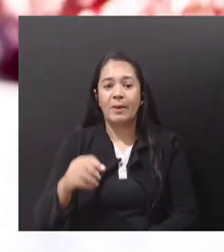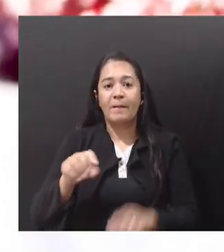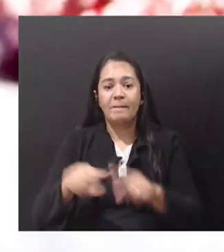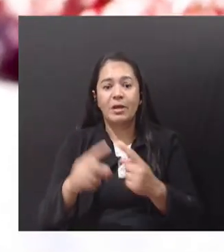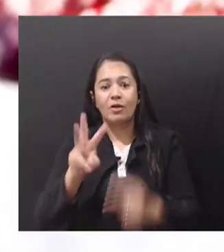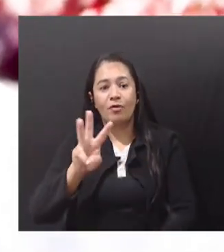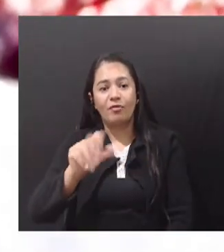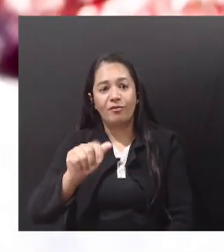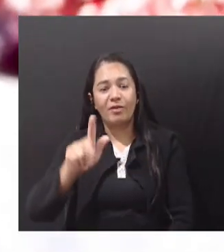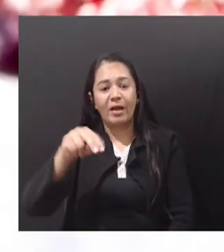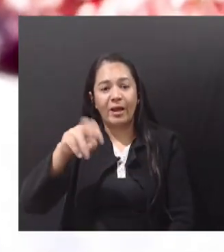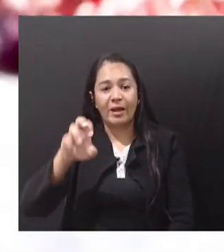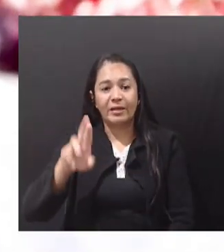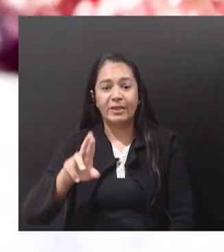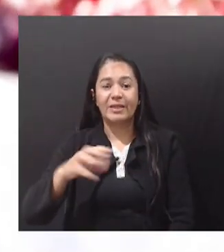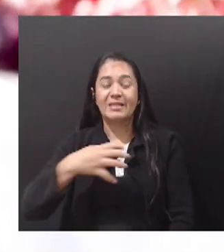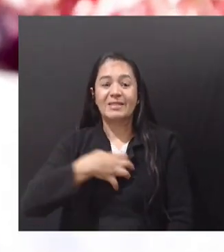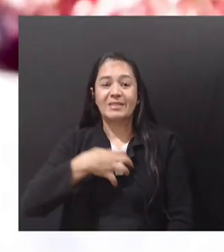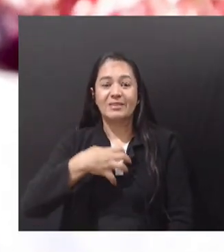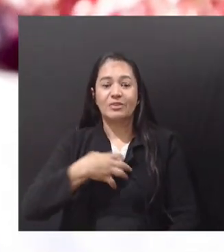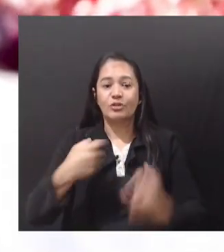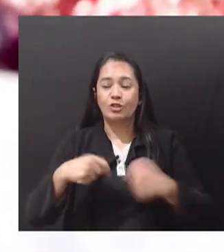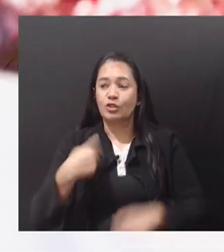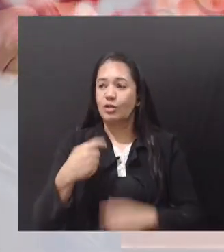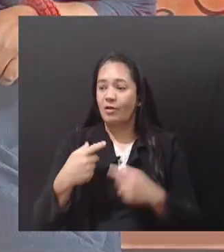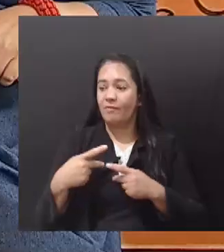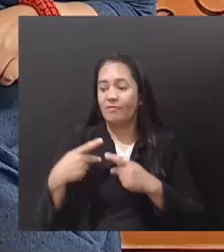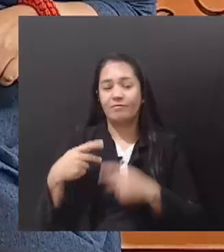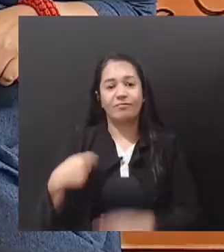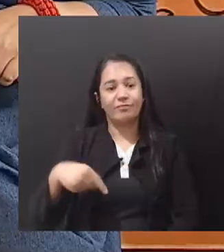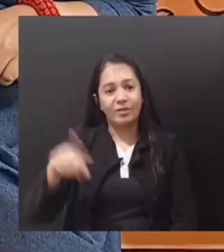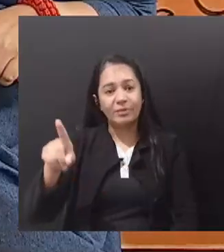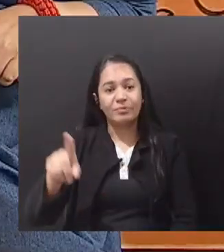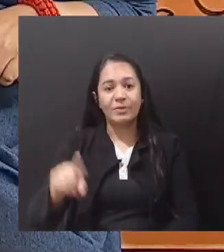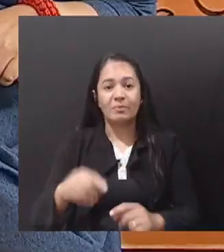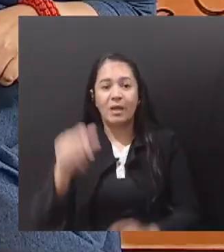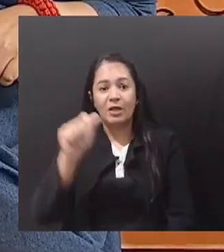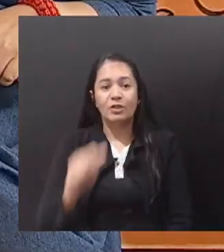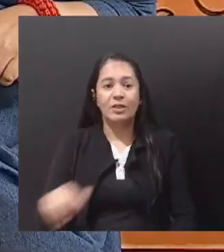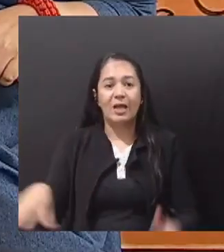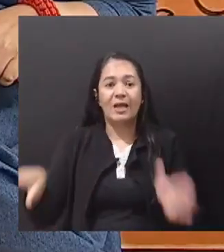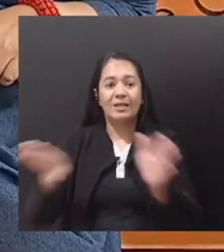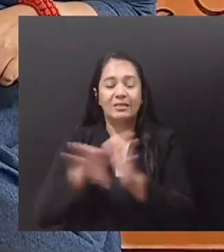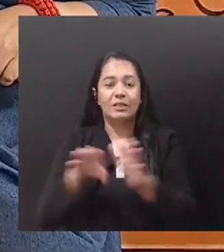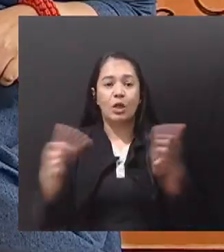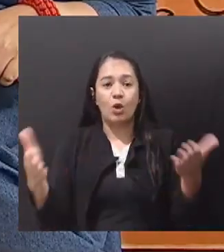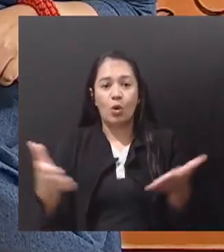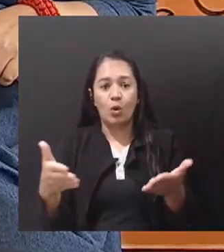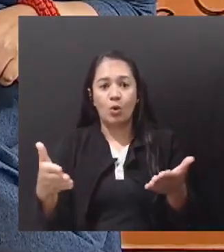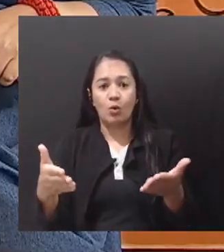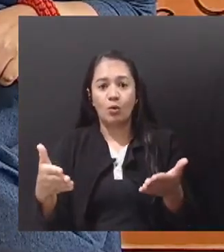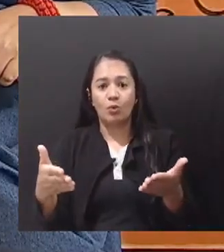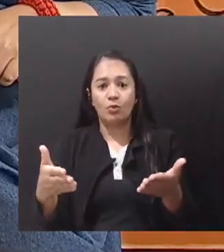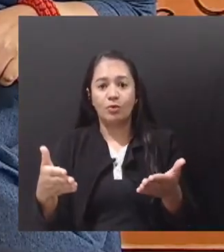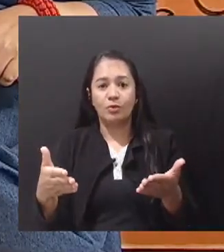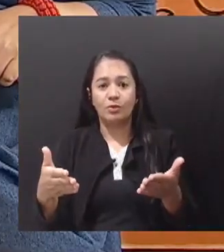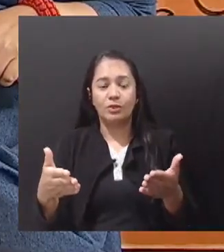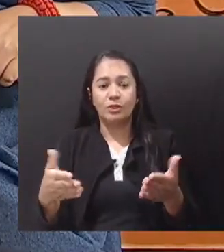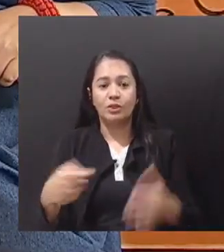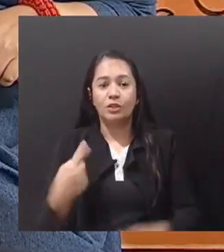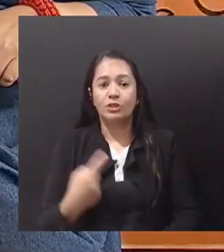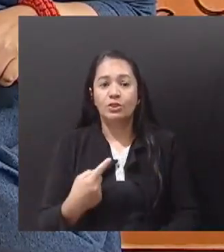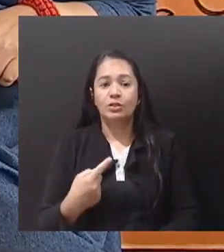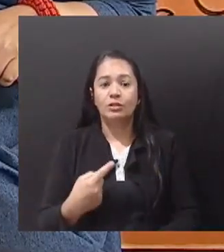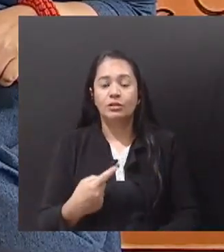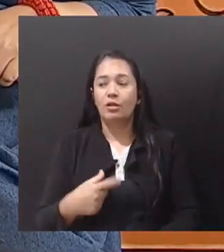descobre ou sente a necessidade, nós vamos. Só que a fraternidade até hoje ela nunca foi e saiu de algum lugar. A gente bota o